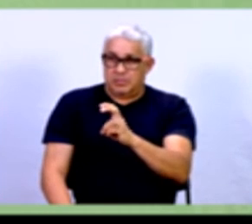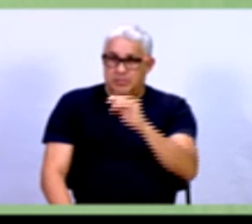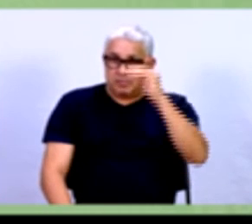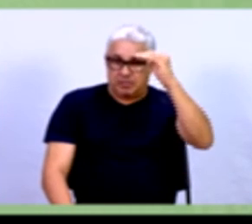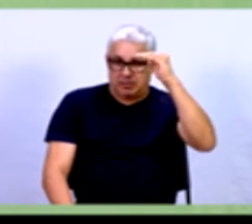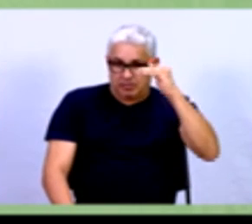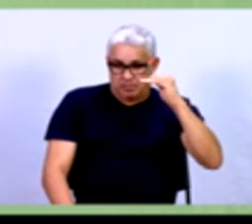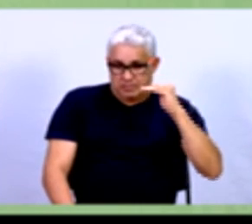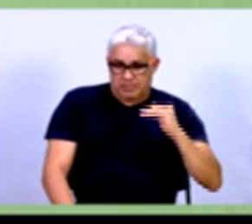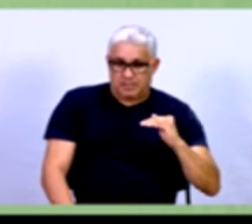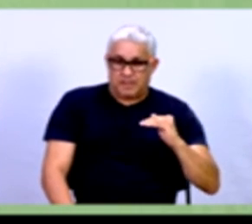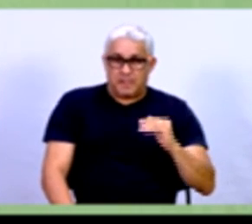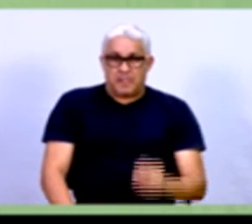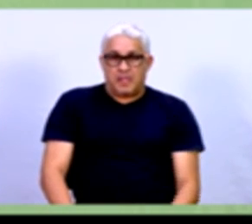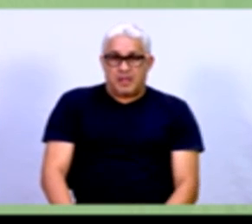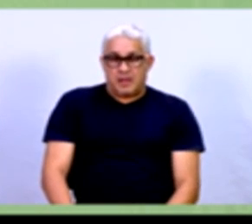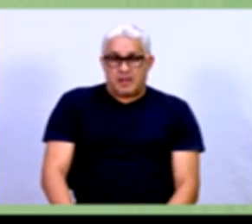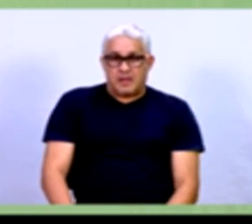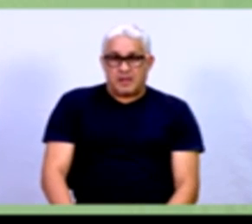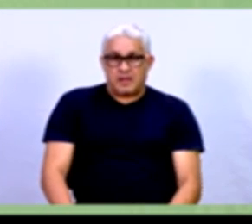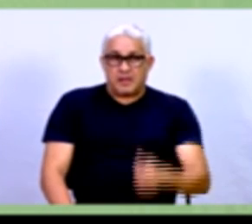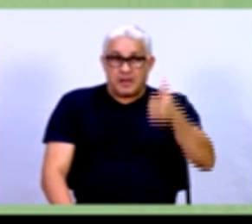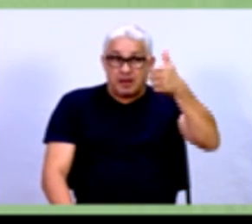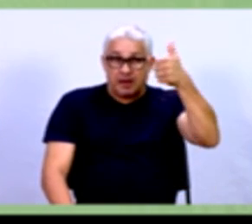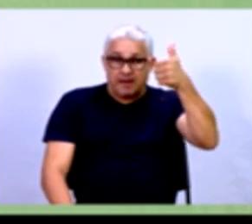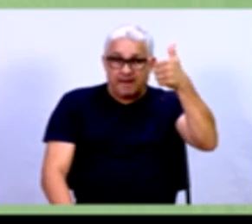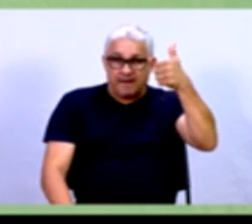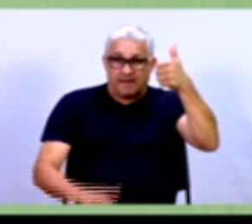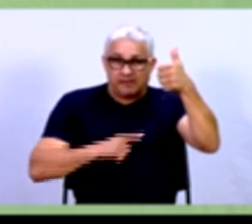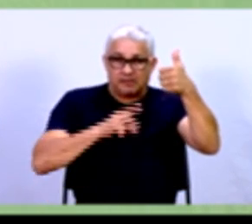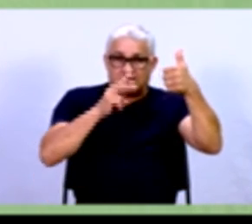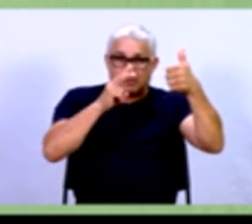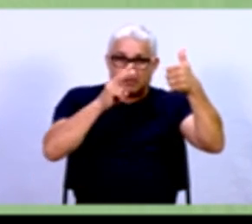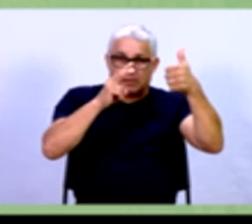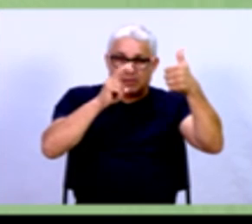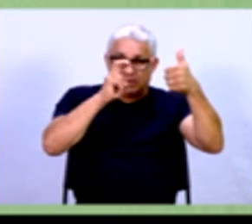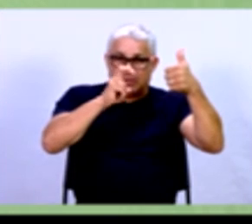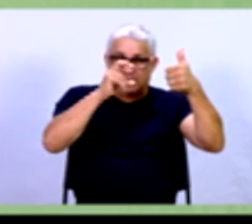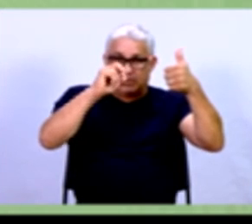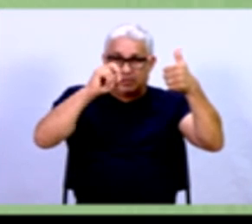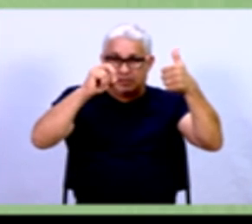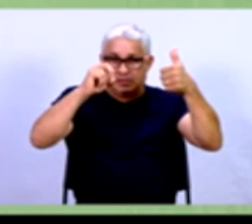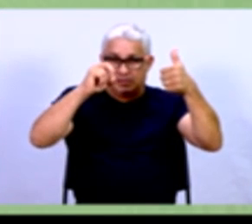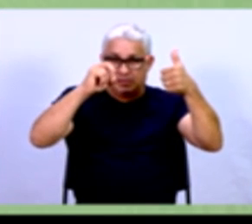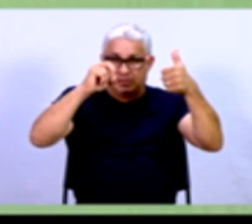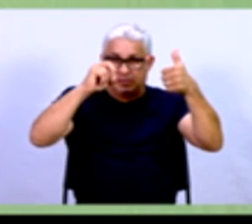5. No primeiro intervalo, 502,50,